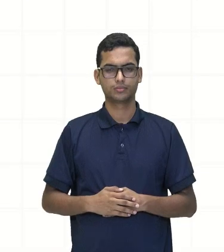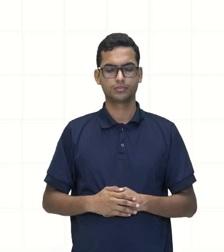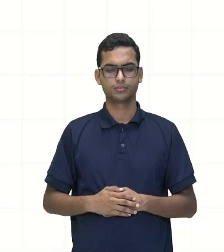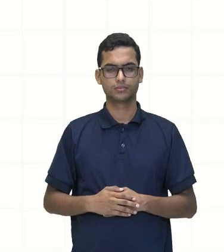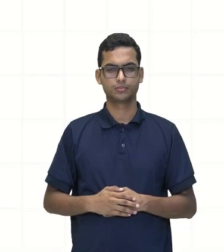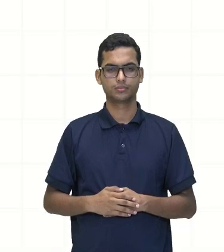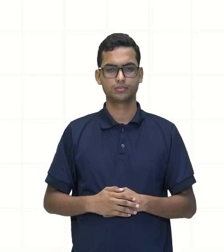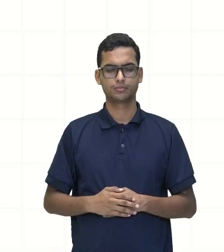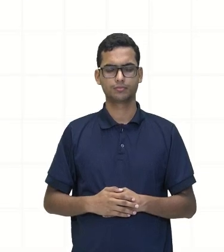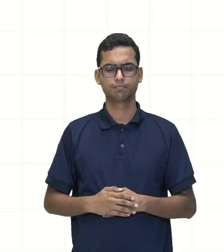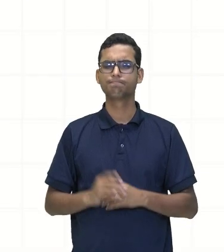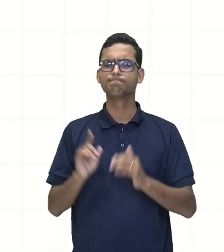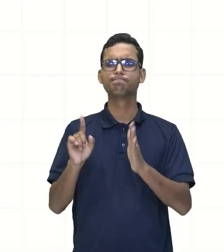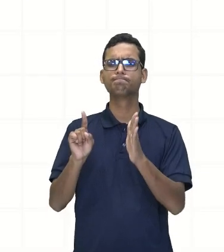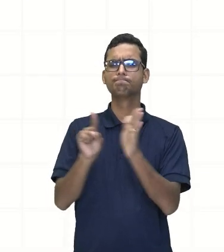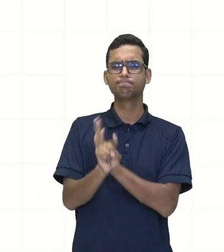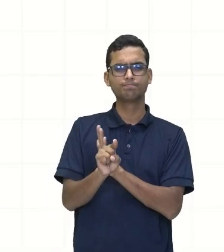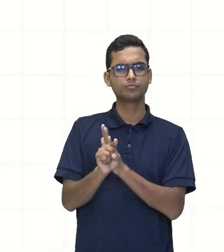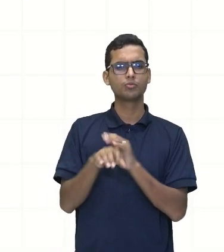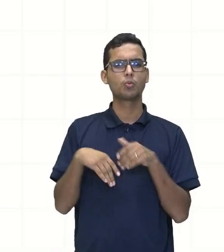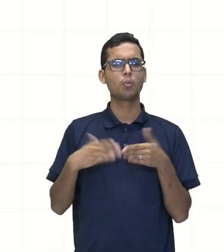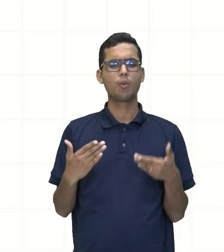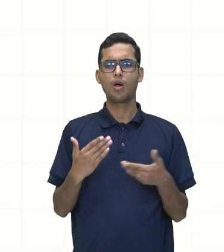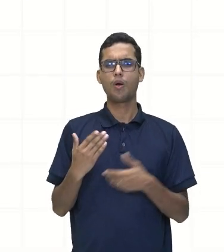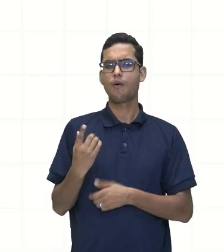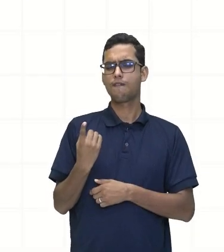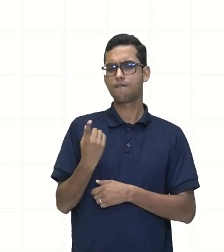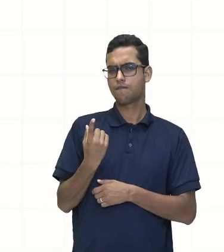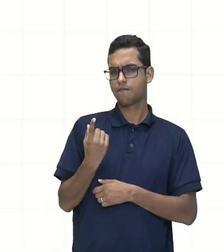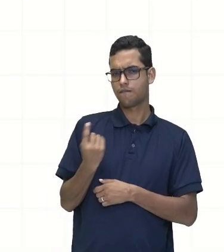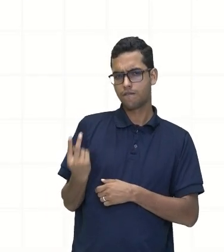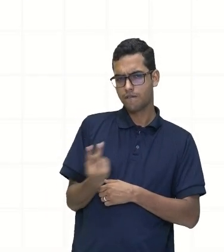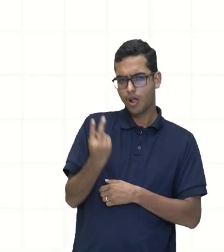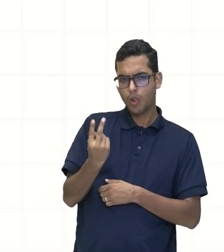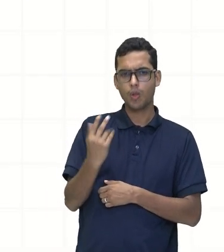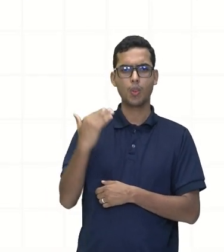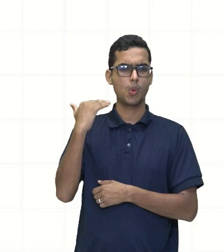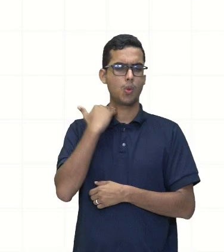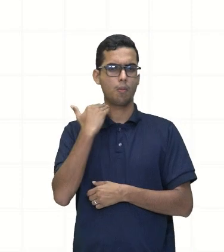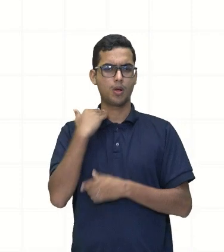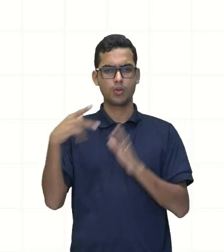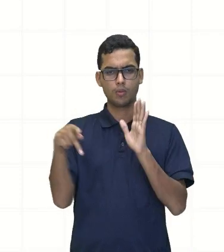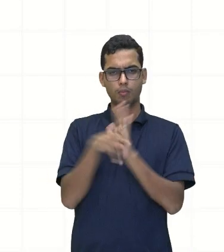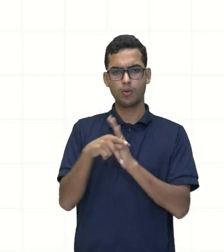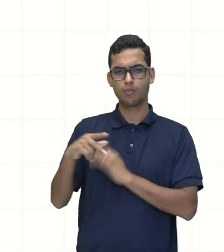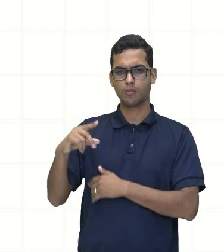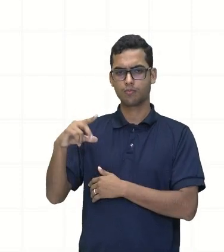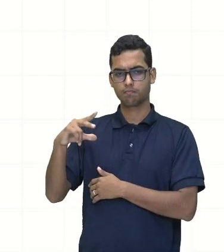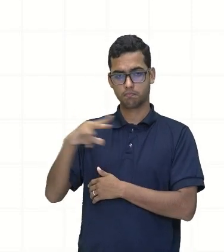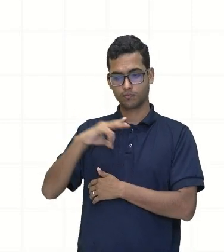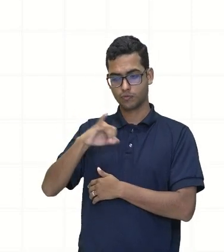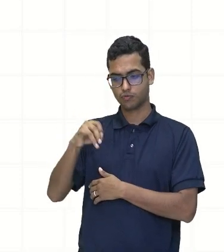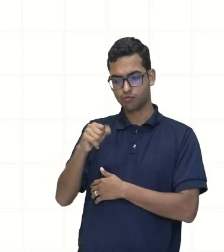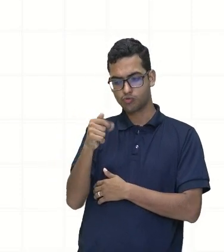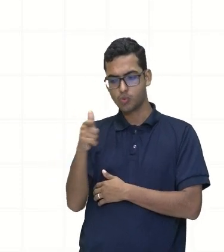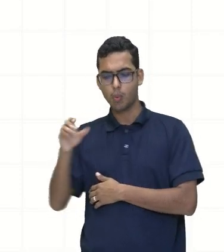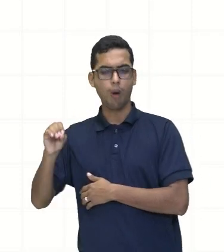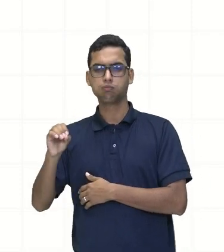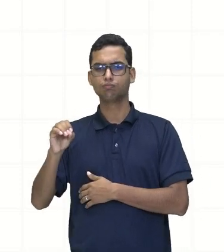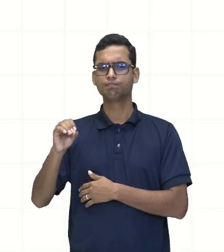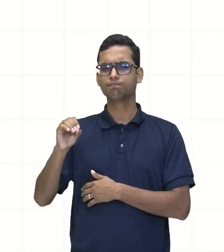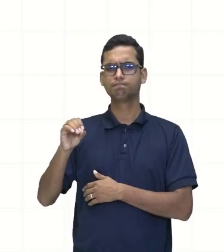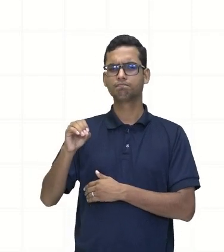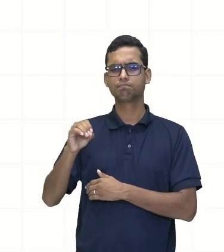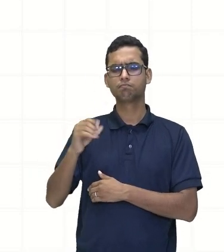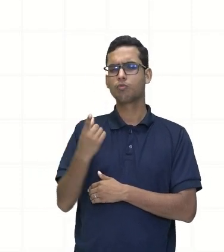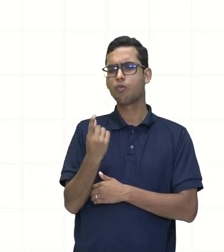E aí a pergunta é, qual o saldo de João no final desse mês? Então, basta a gente fazer aqui as nossas continhas,